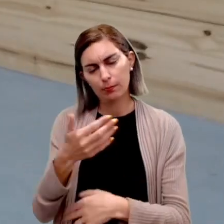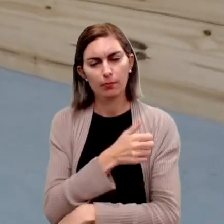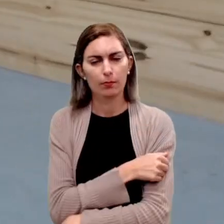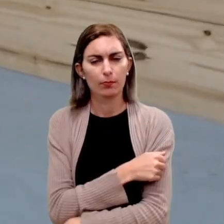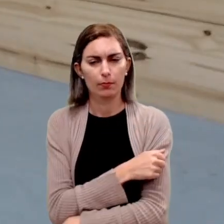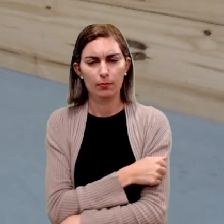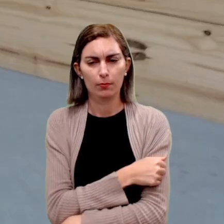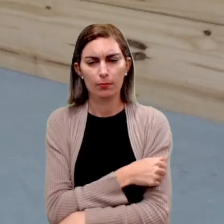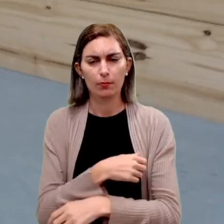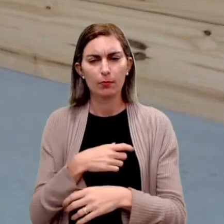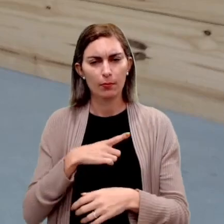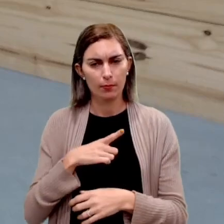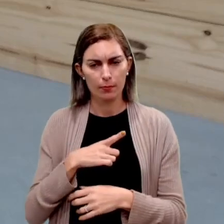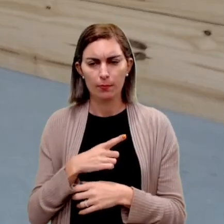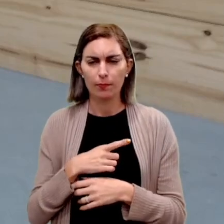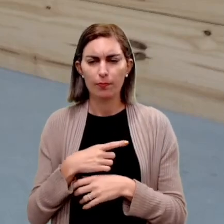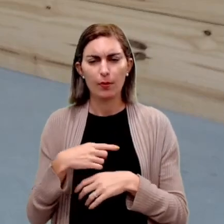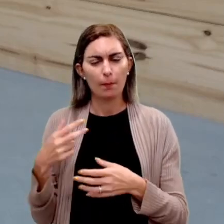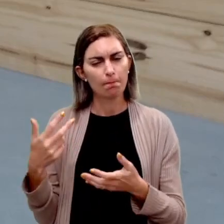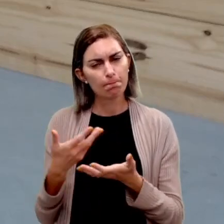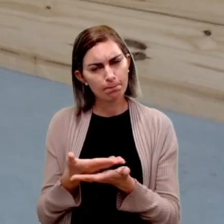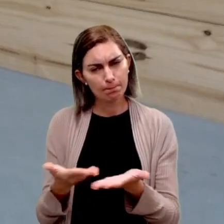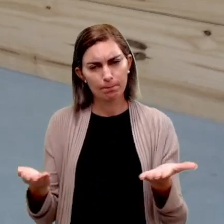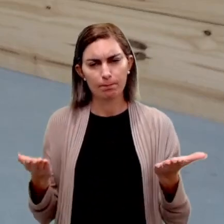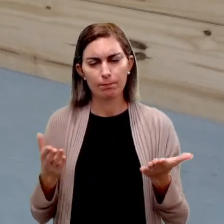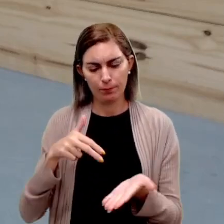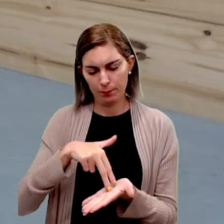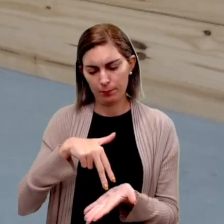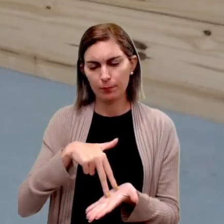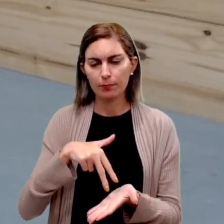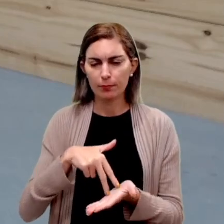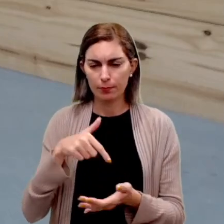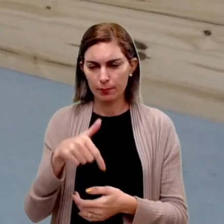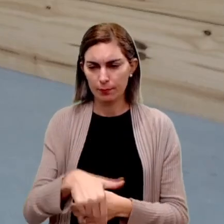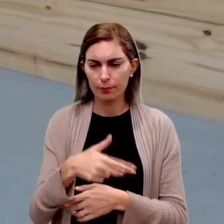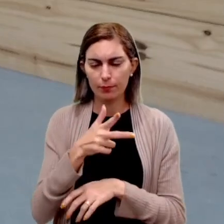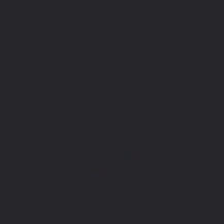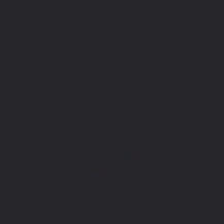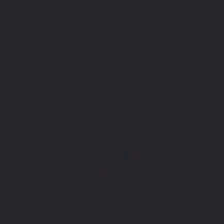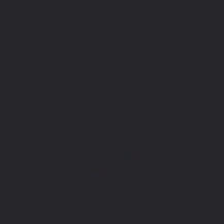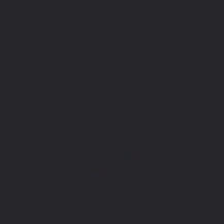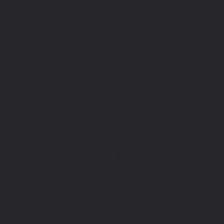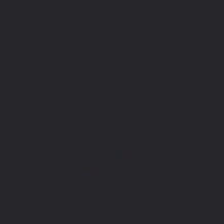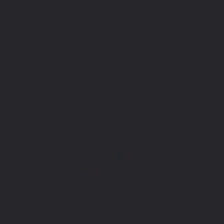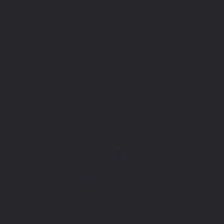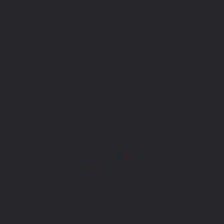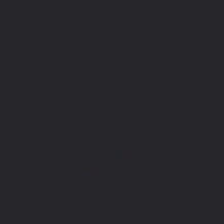por ter compartilhado da sua presença em mais essa videoaula.